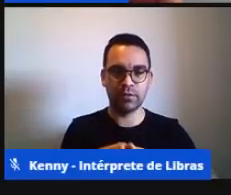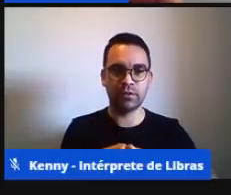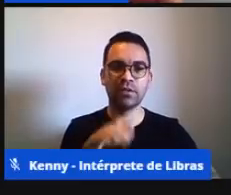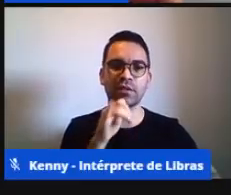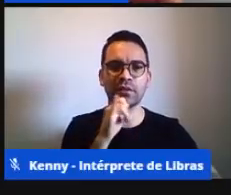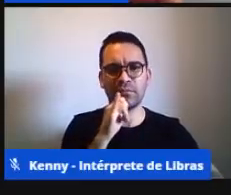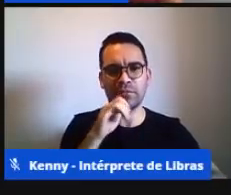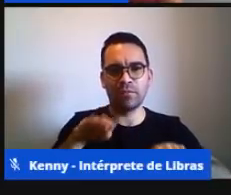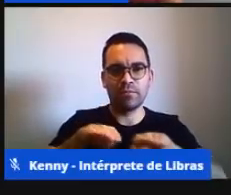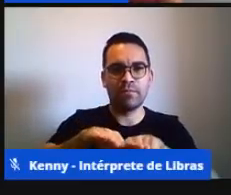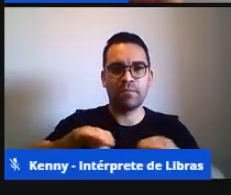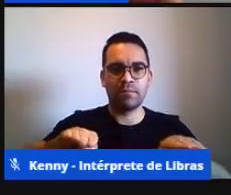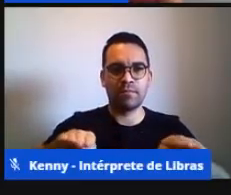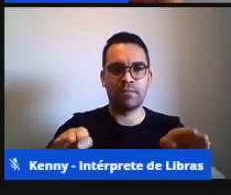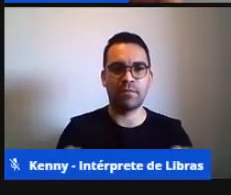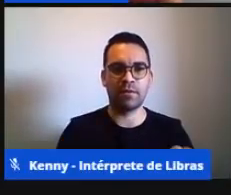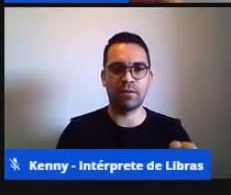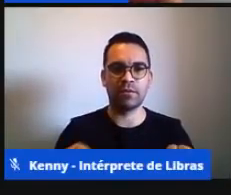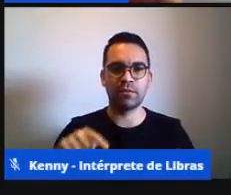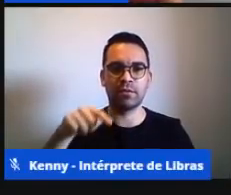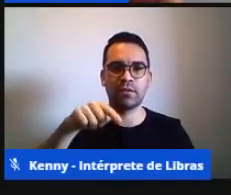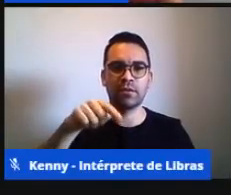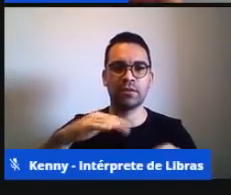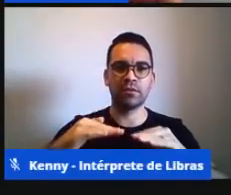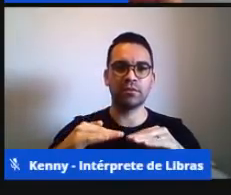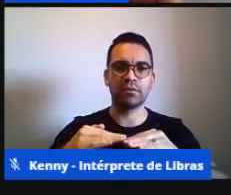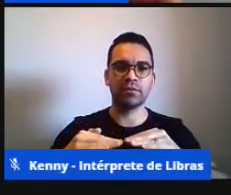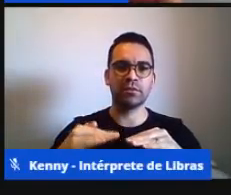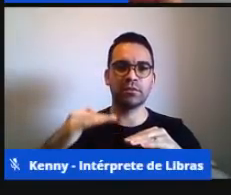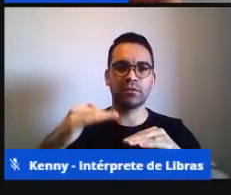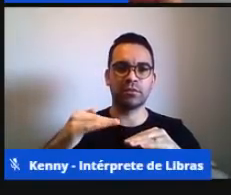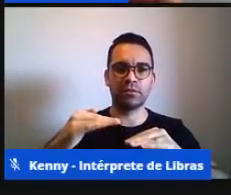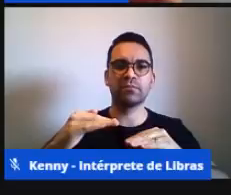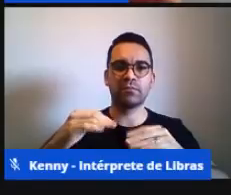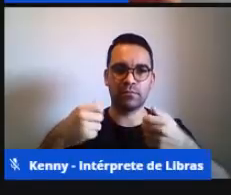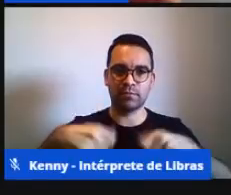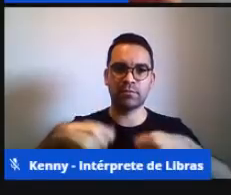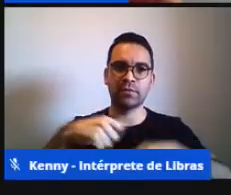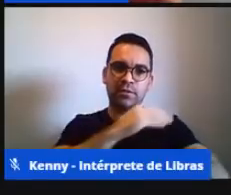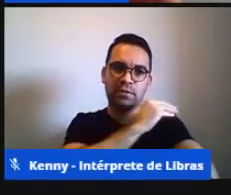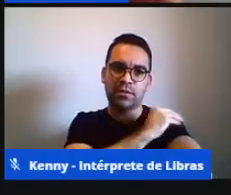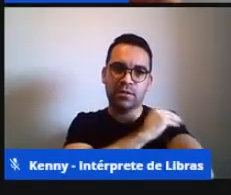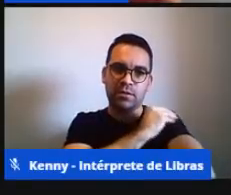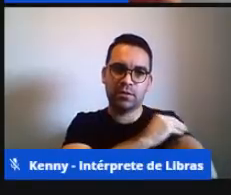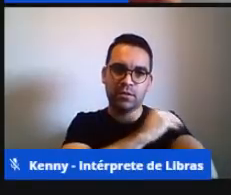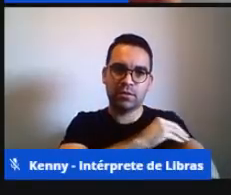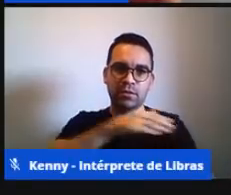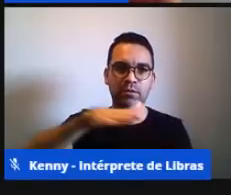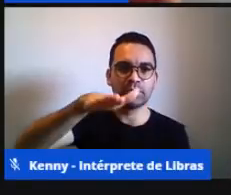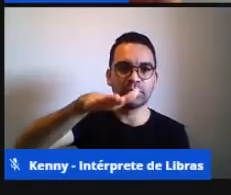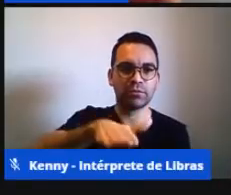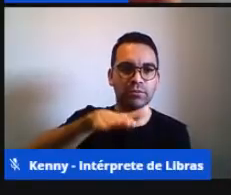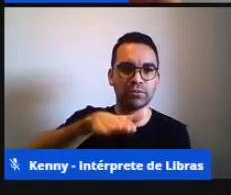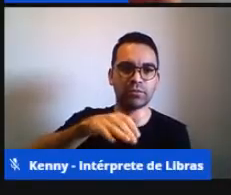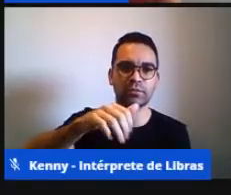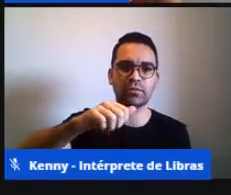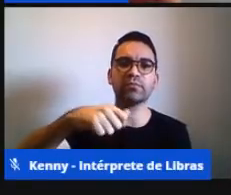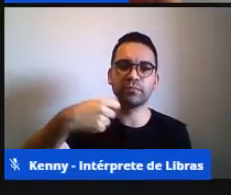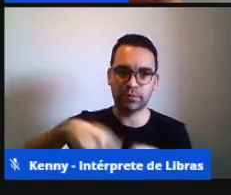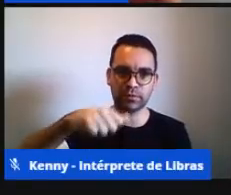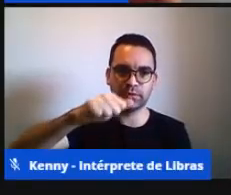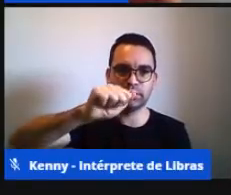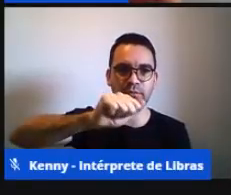acabam, óbvio, né, no sanitário tem a pia, né, que também deve estar disponível ali uma pia para lavagem de mãos e tudo mais,